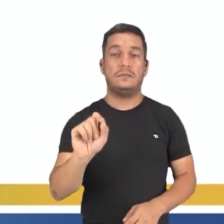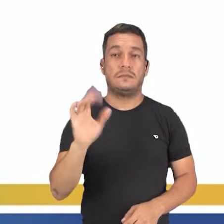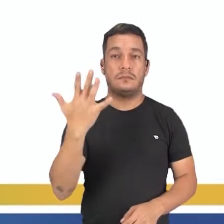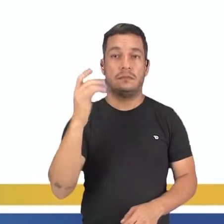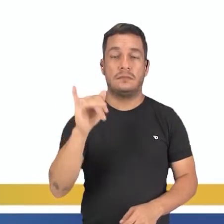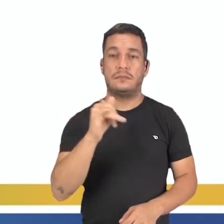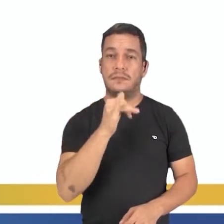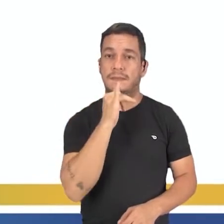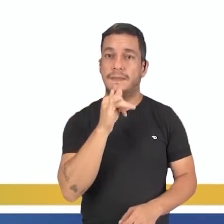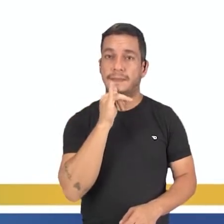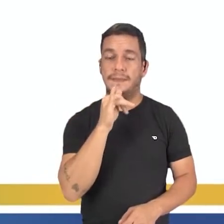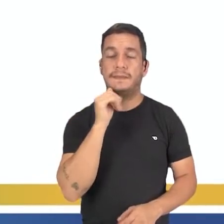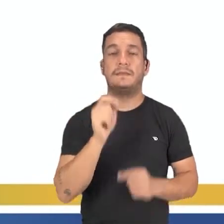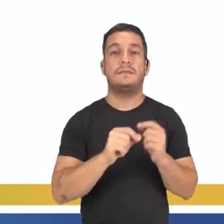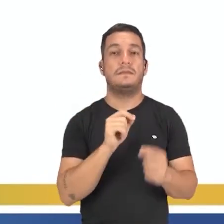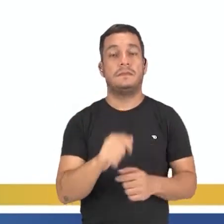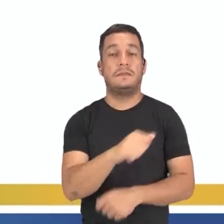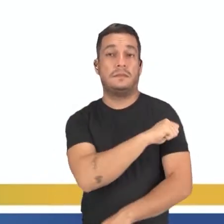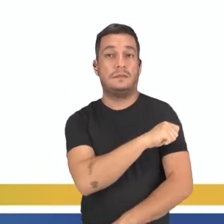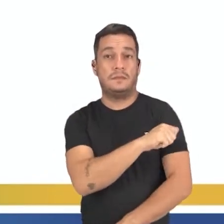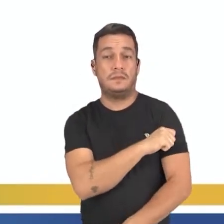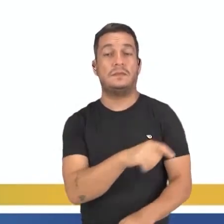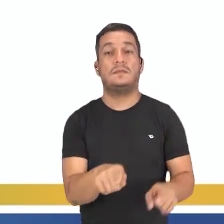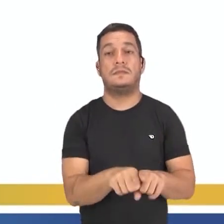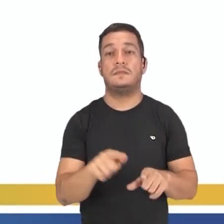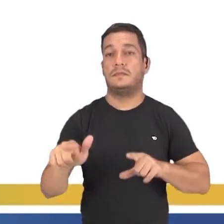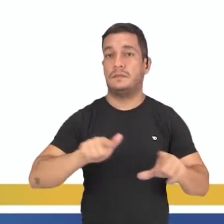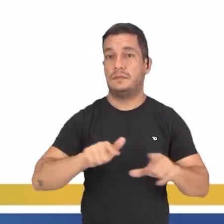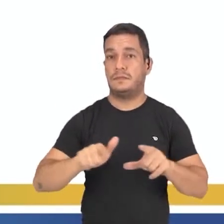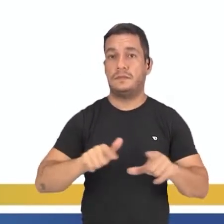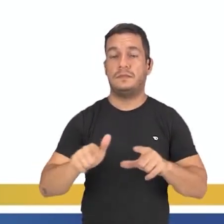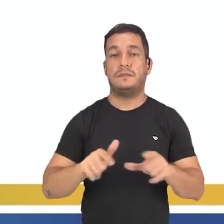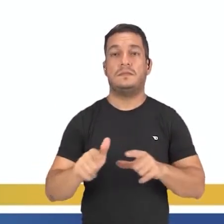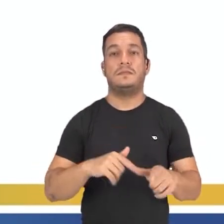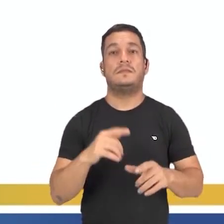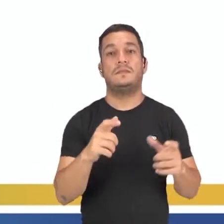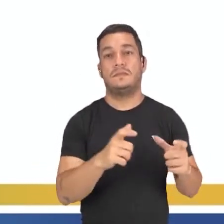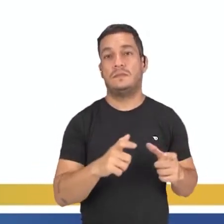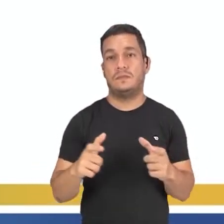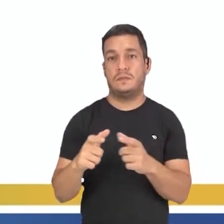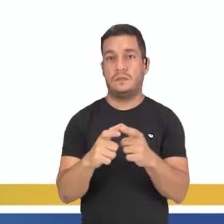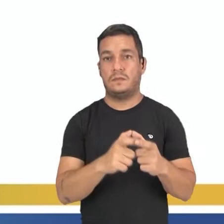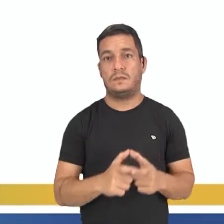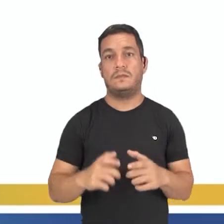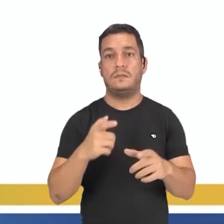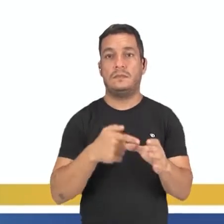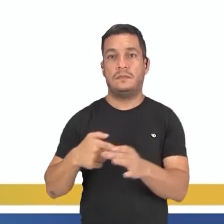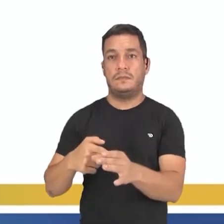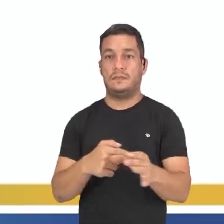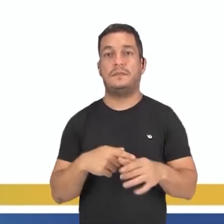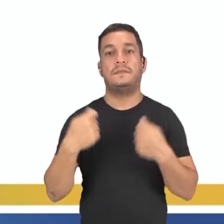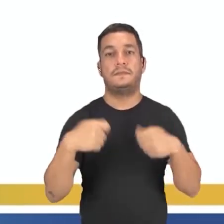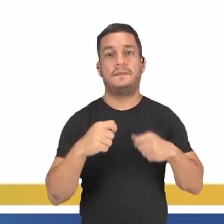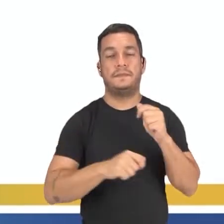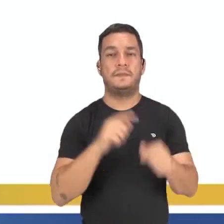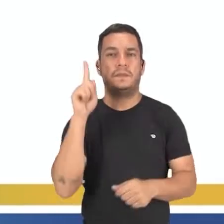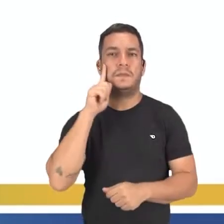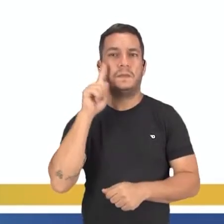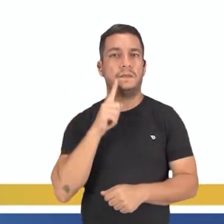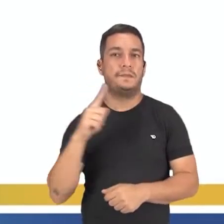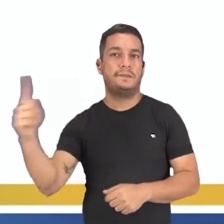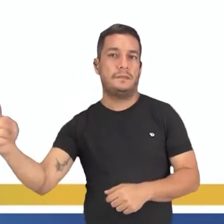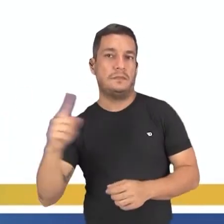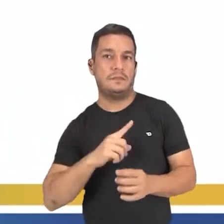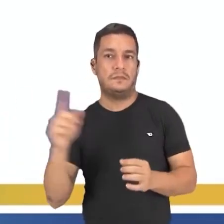são exemplificados por estudantes e trabalhadores de pequenas cidades que precisam ir todos os dias ir e